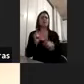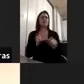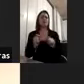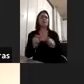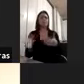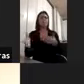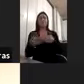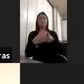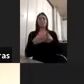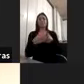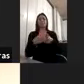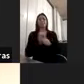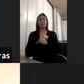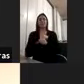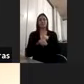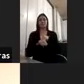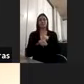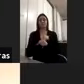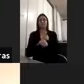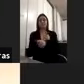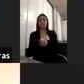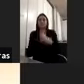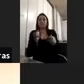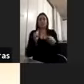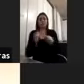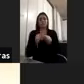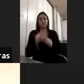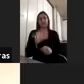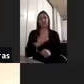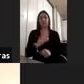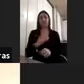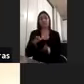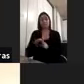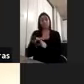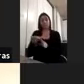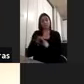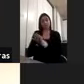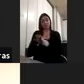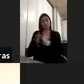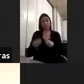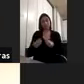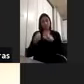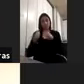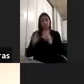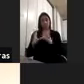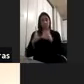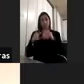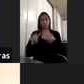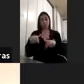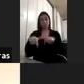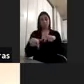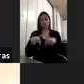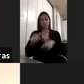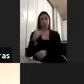vamos repassar mais. E um conselho que eu dou aos trabalhadores que ainda não foram demitidos, que quando